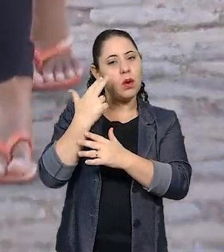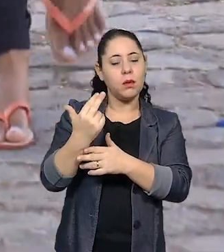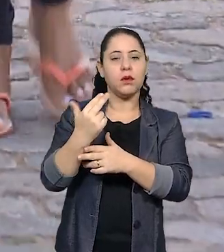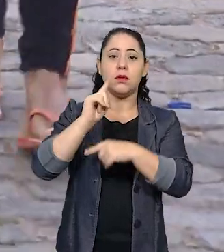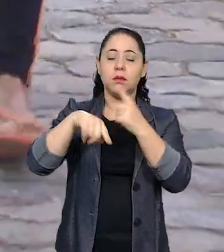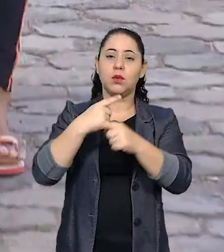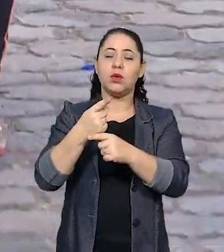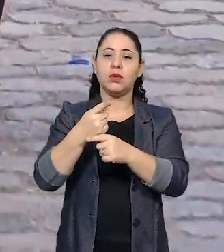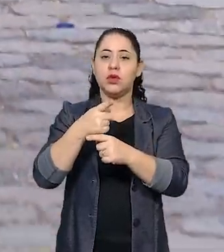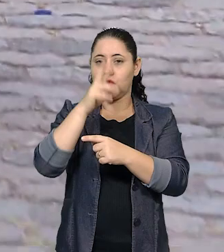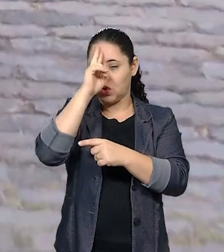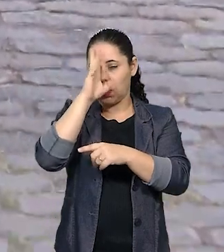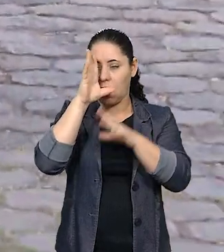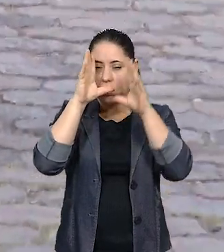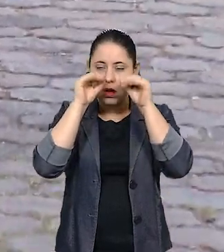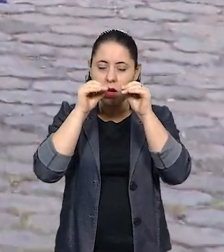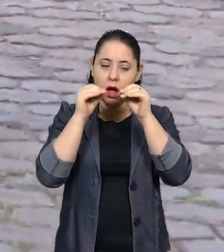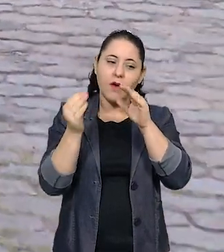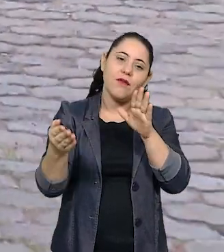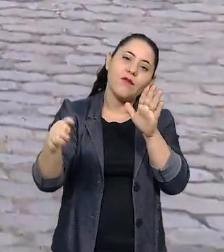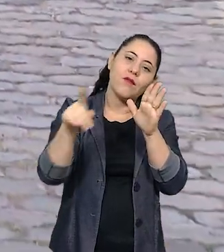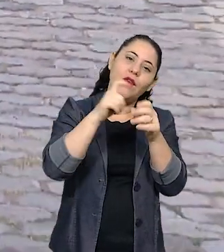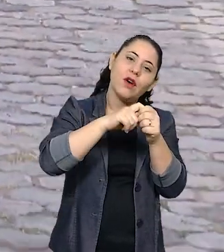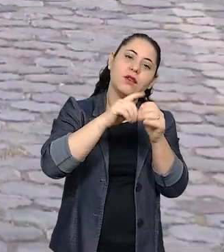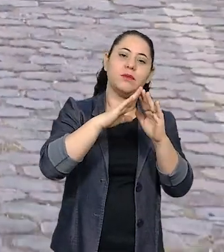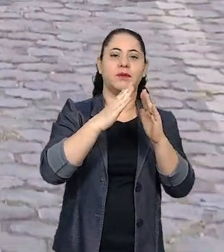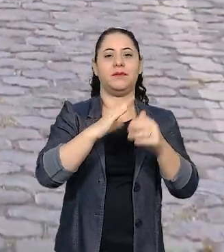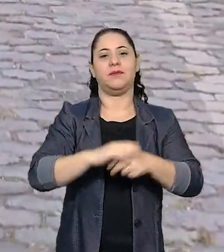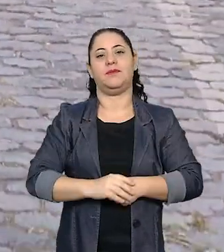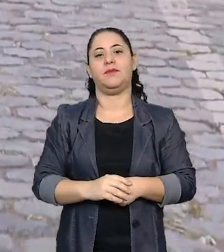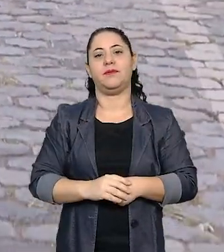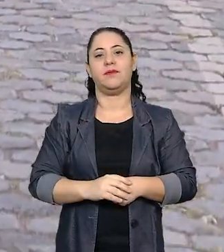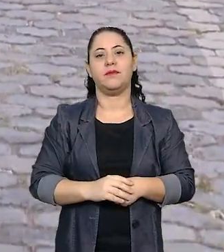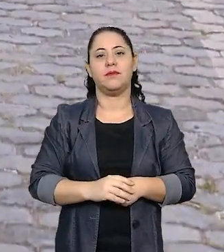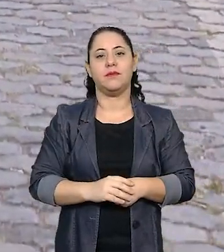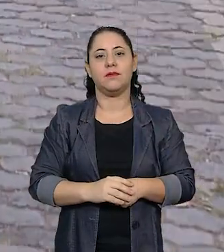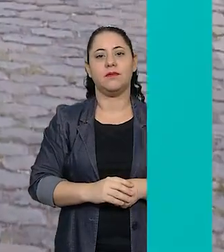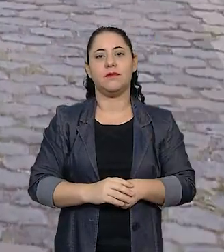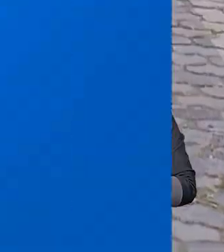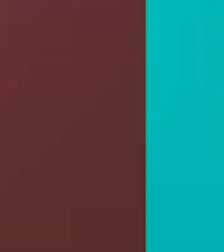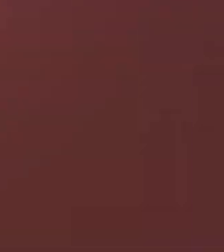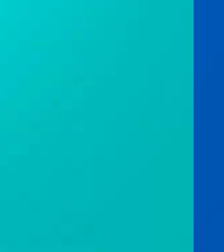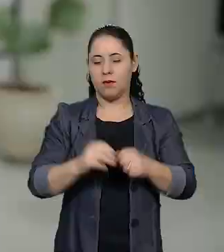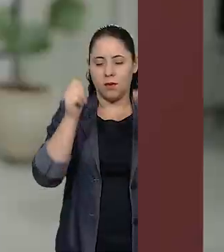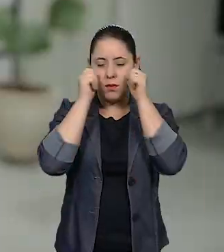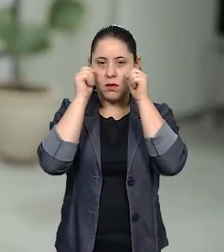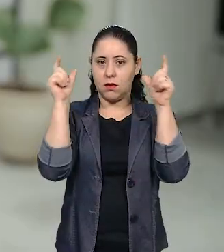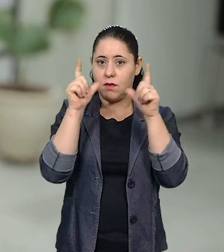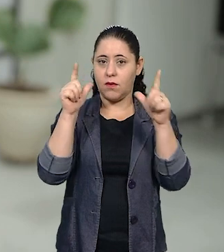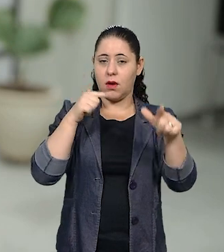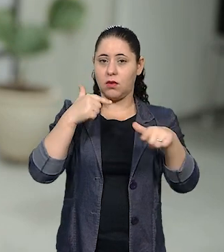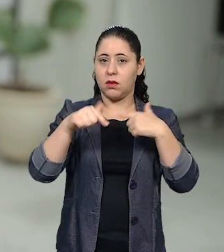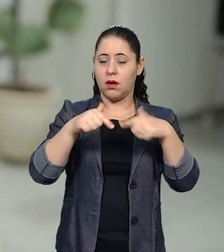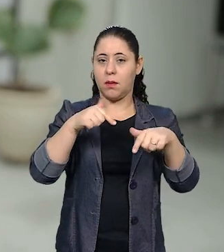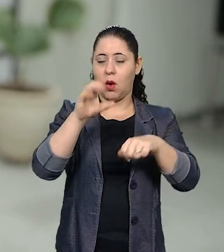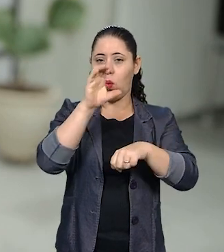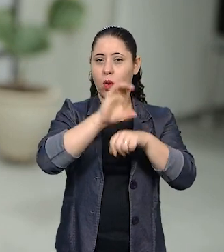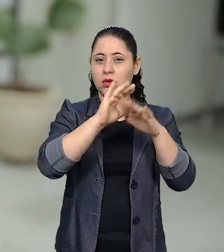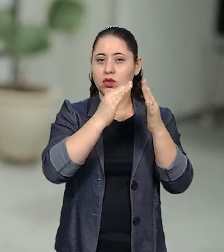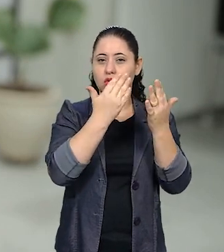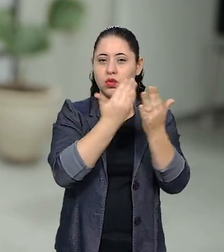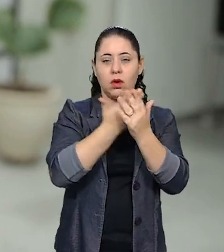dormir. Depois que dorme, o banho. Aí tem a aulinha normal. Aí depois a janta e vem embora.